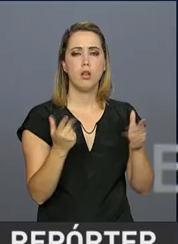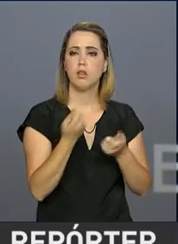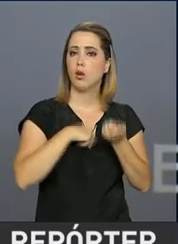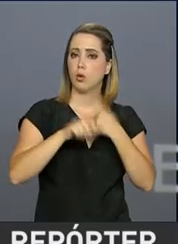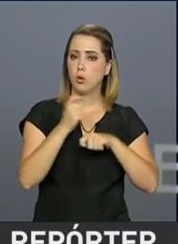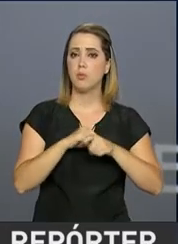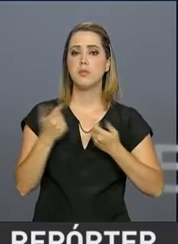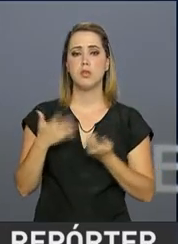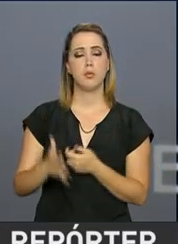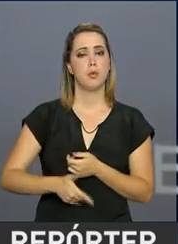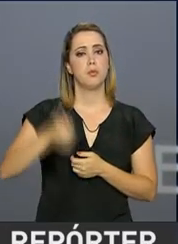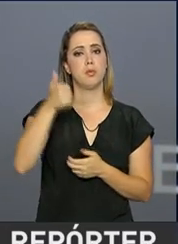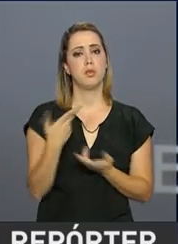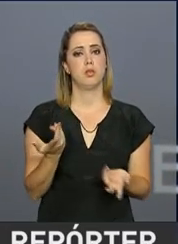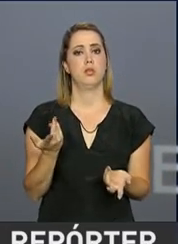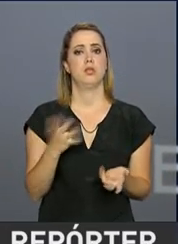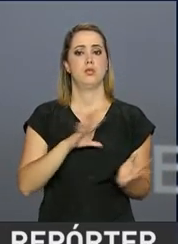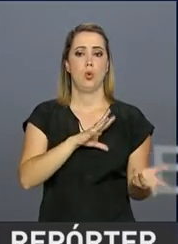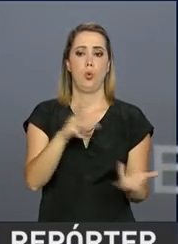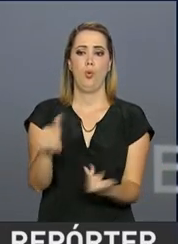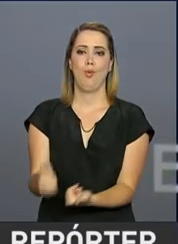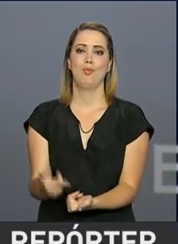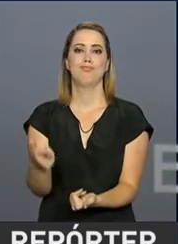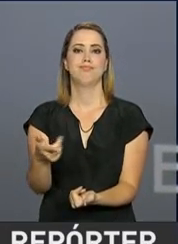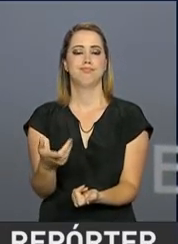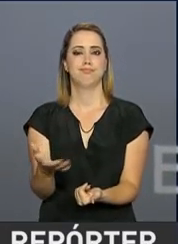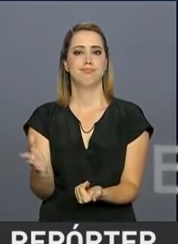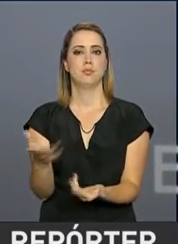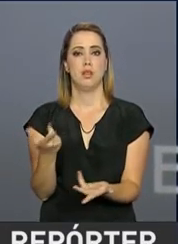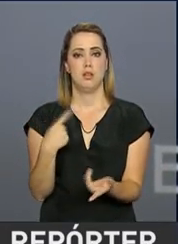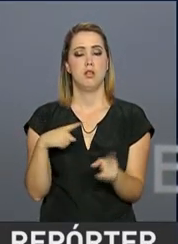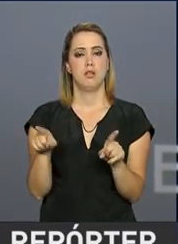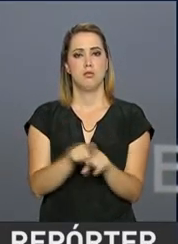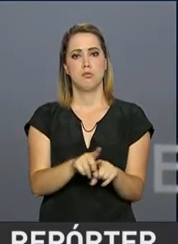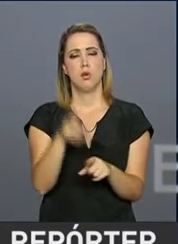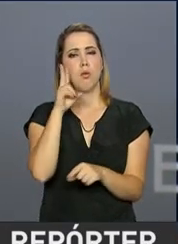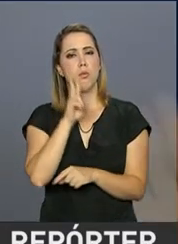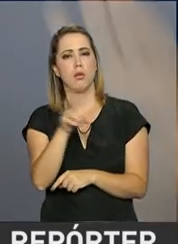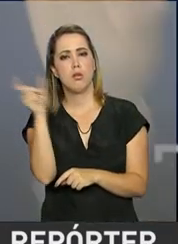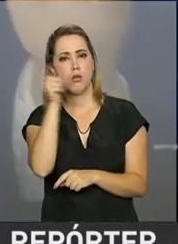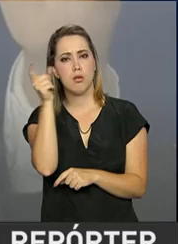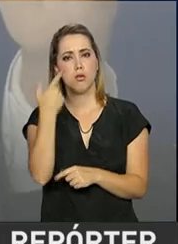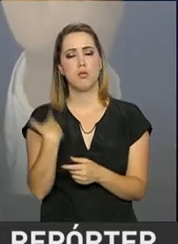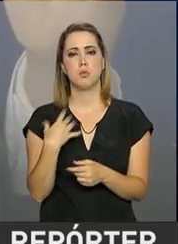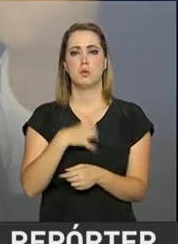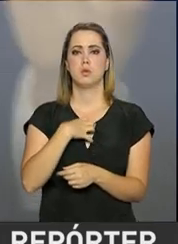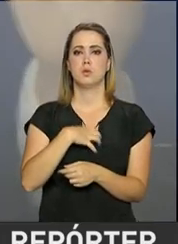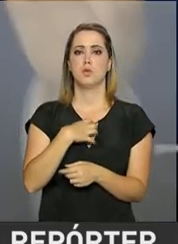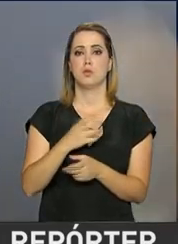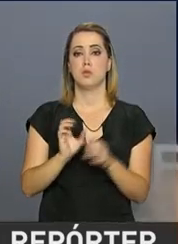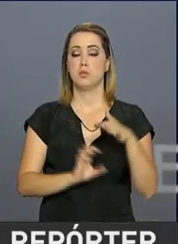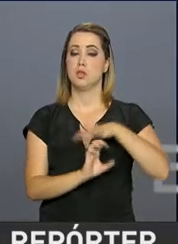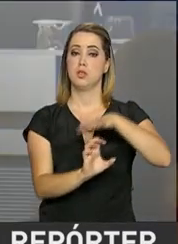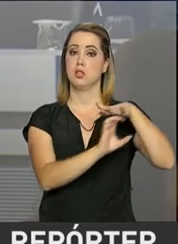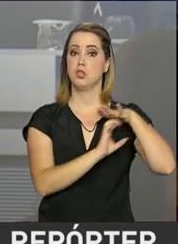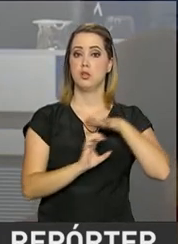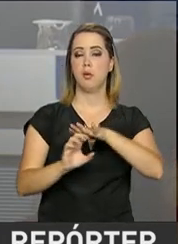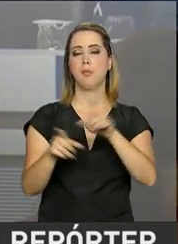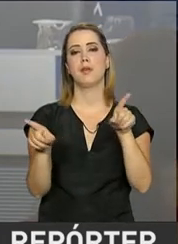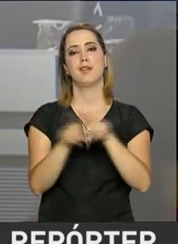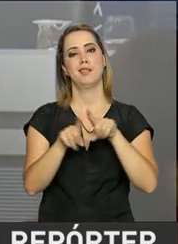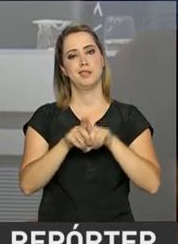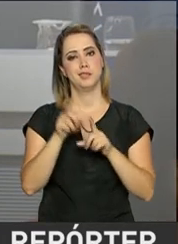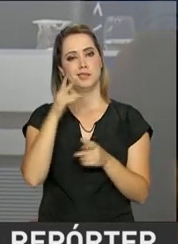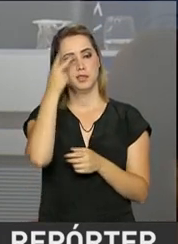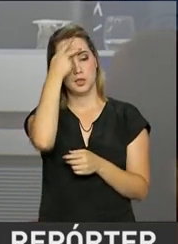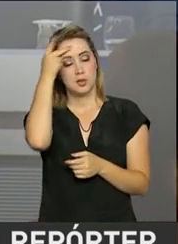economia para se beneficiar mais da globalização. Meirelles observou que o sentimento entre investidores e empresários presentes no fórum